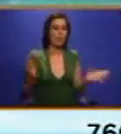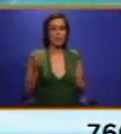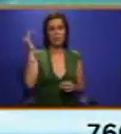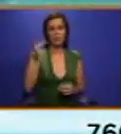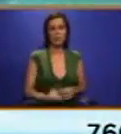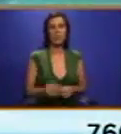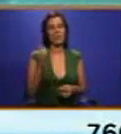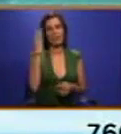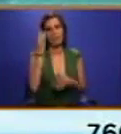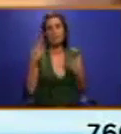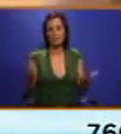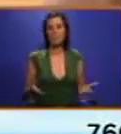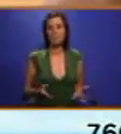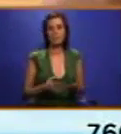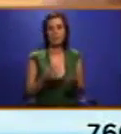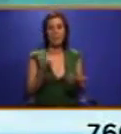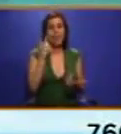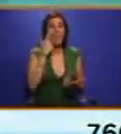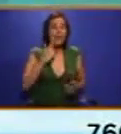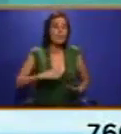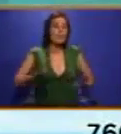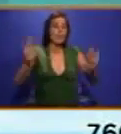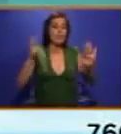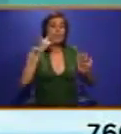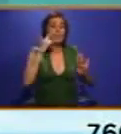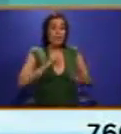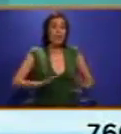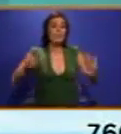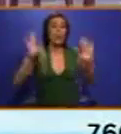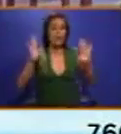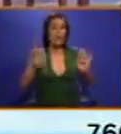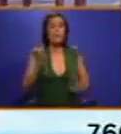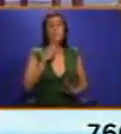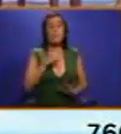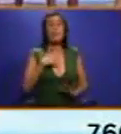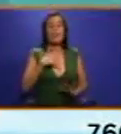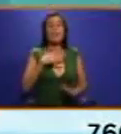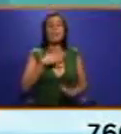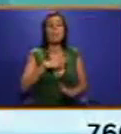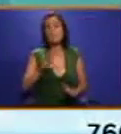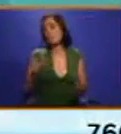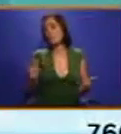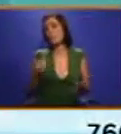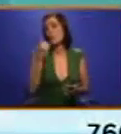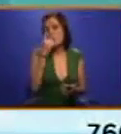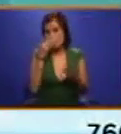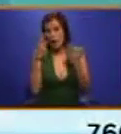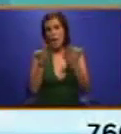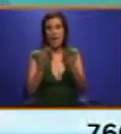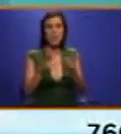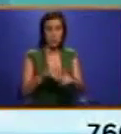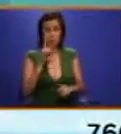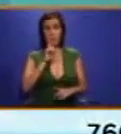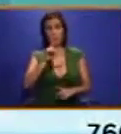dia e Grand experi Vamos lá ver vamos lá ver pelo menos nós quisemos dar uma ajuda à